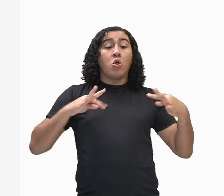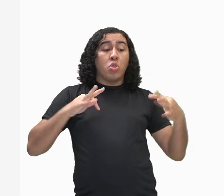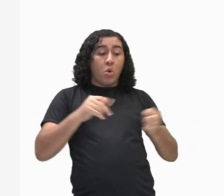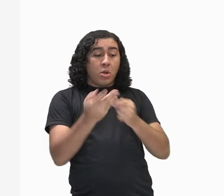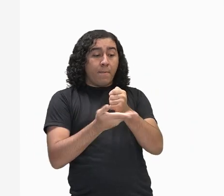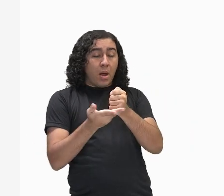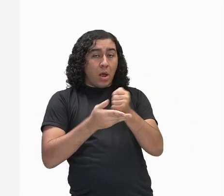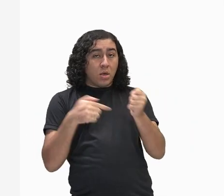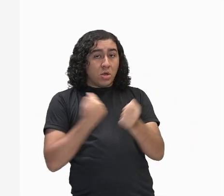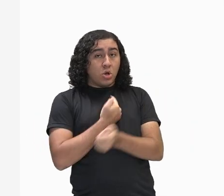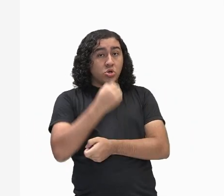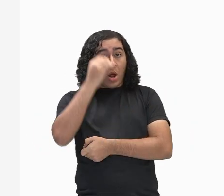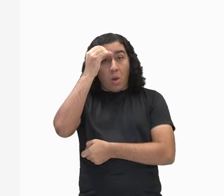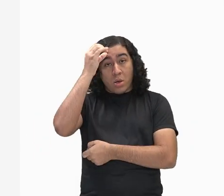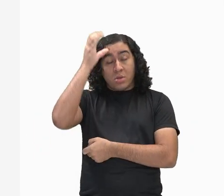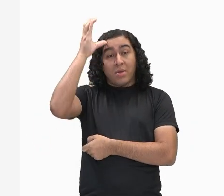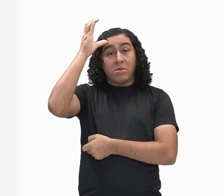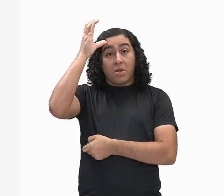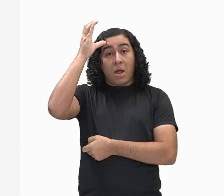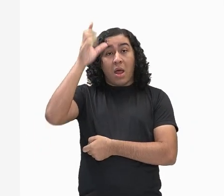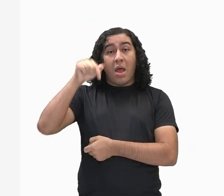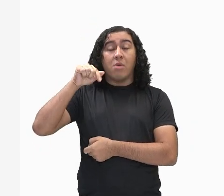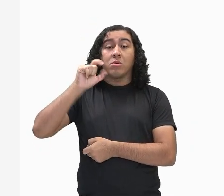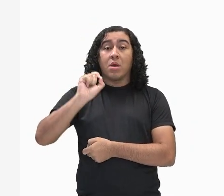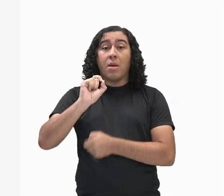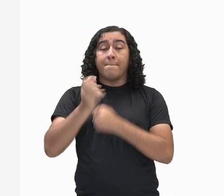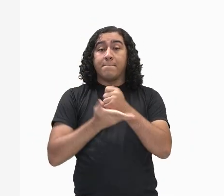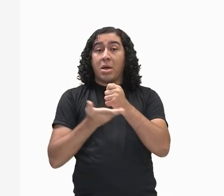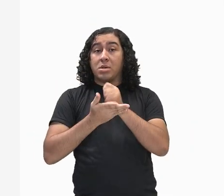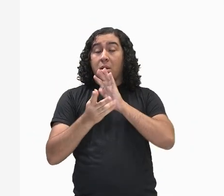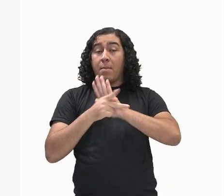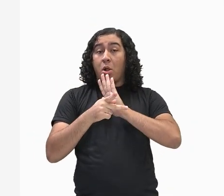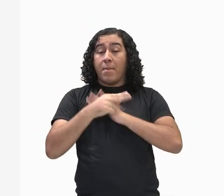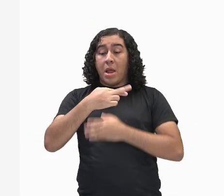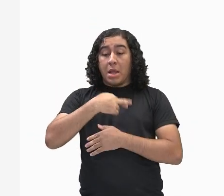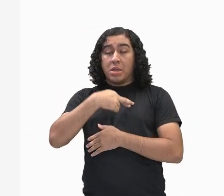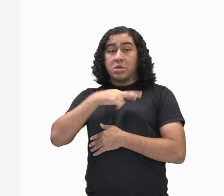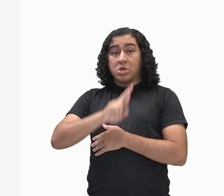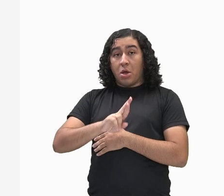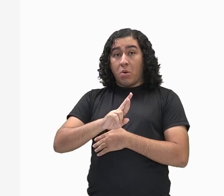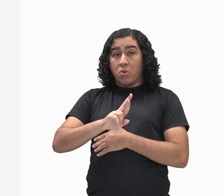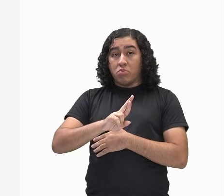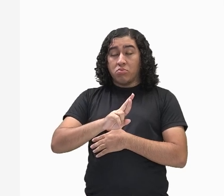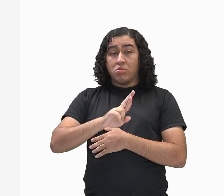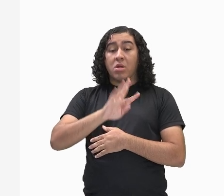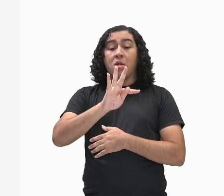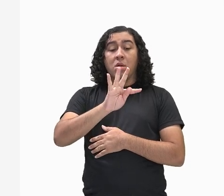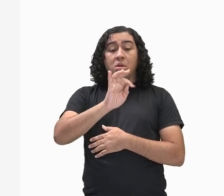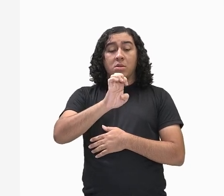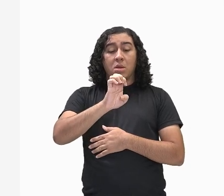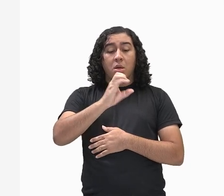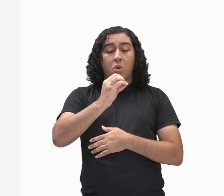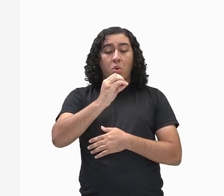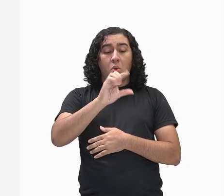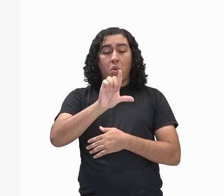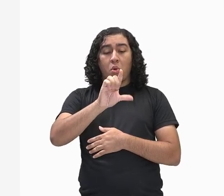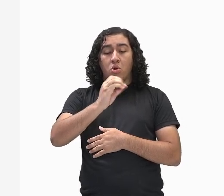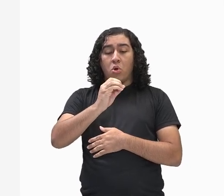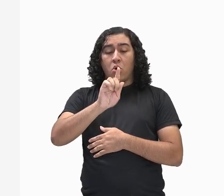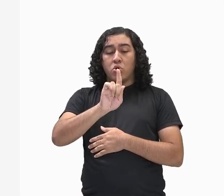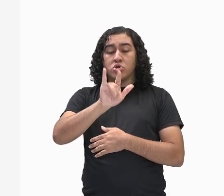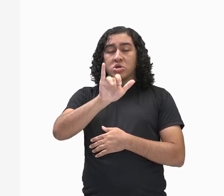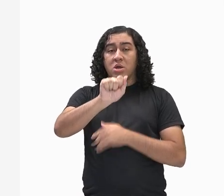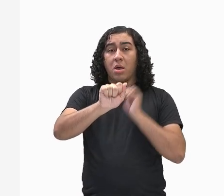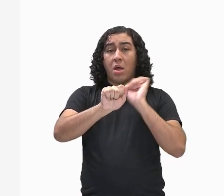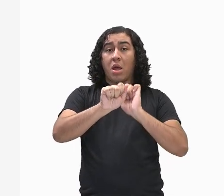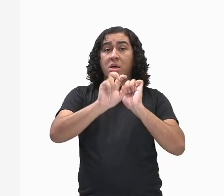nosso conhecimento era uma base religiosa, era a teologia. O que é a teologia?